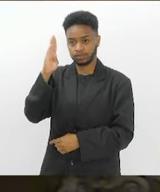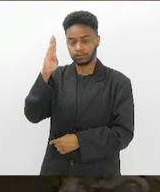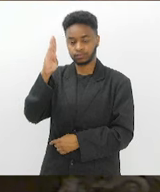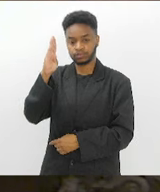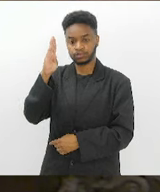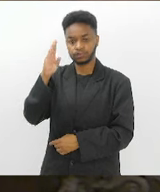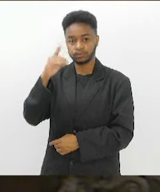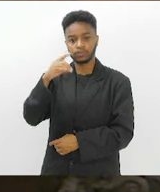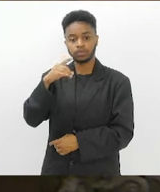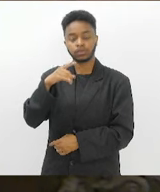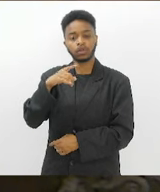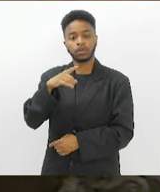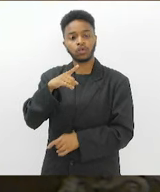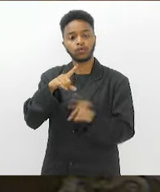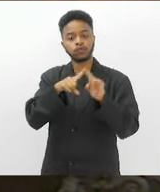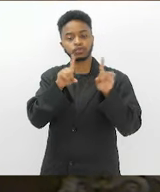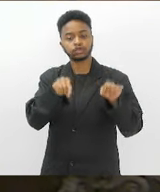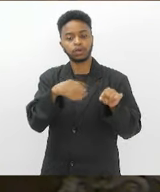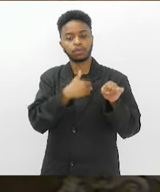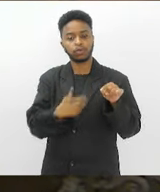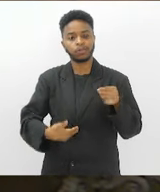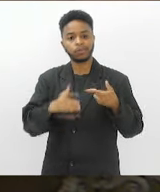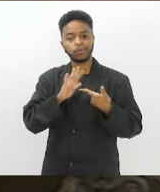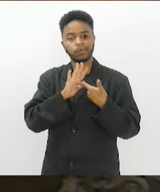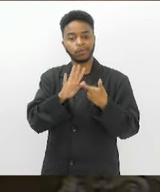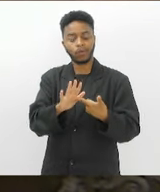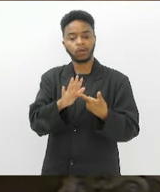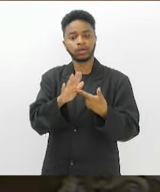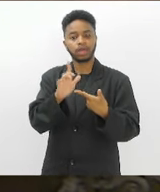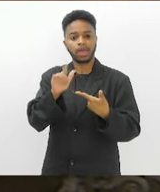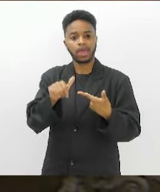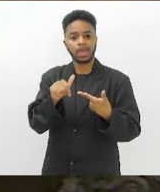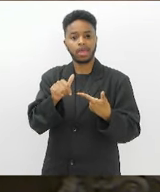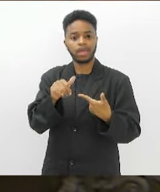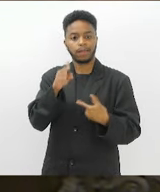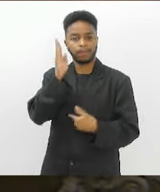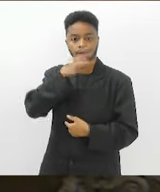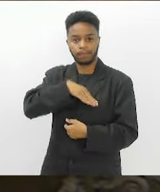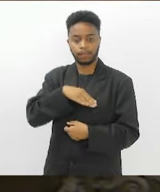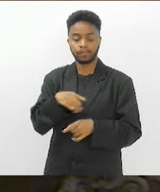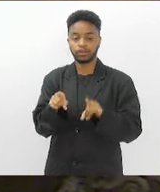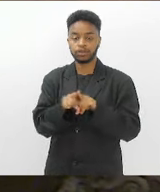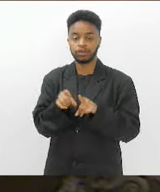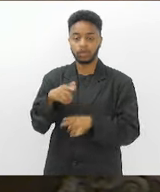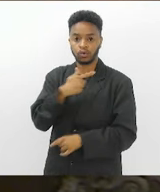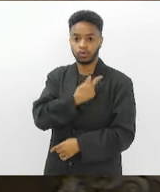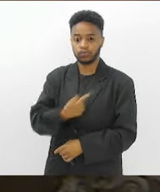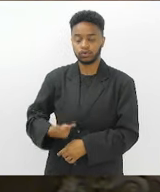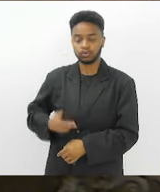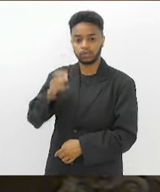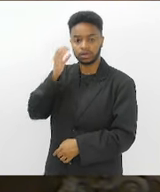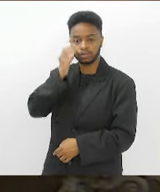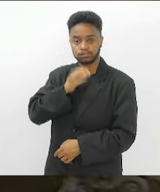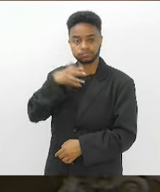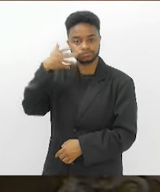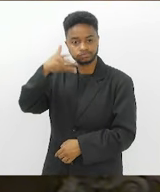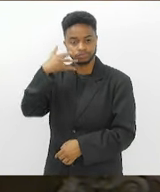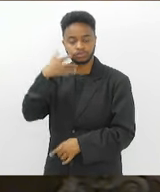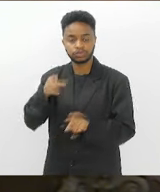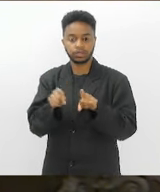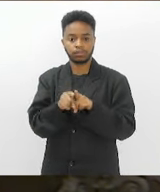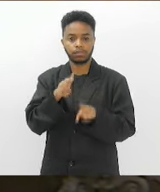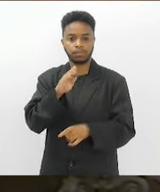servidor público um vilão. As palavras do governador Cláudio Castro, as palavras do Rodrigo Bacelar,